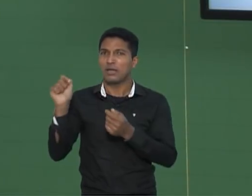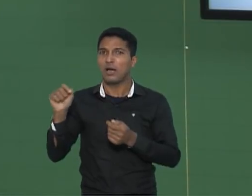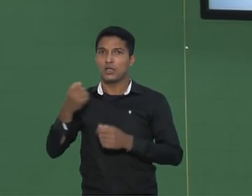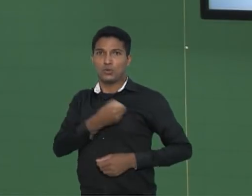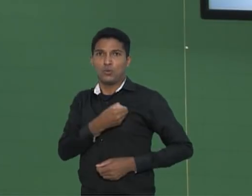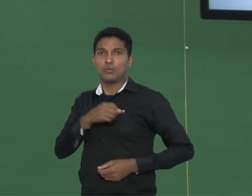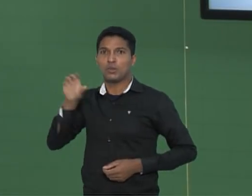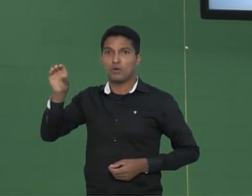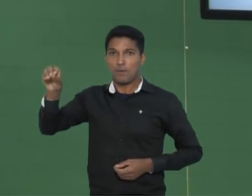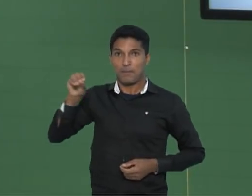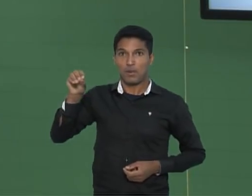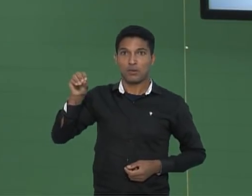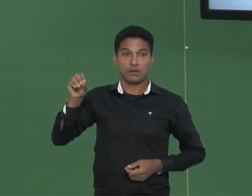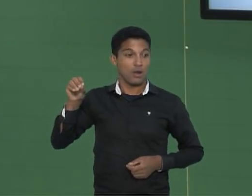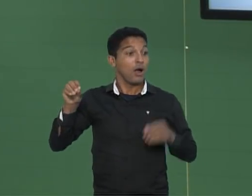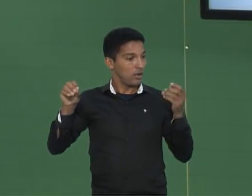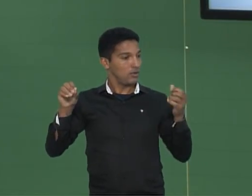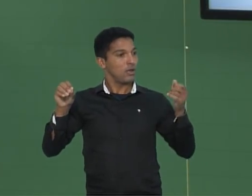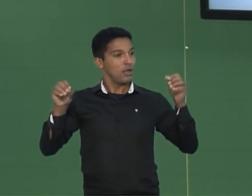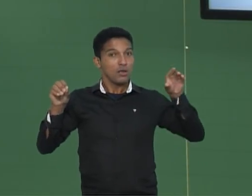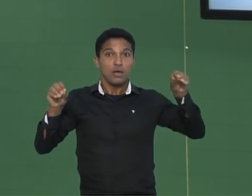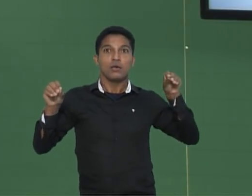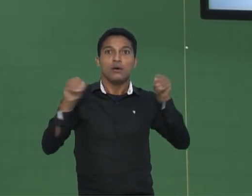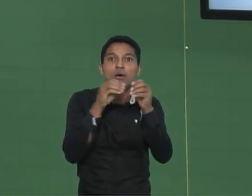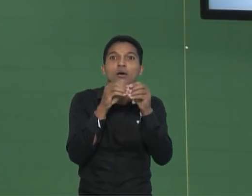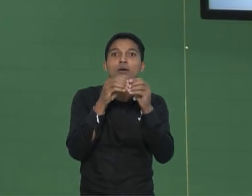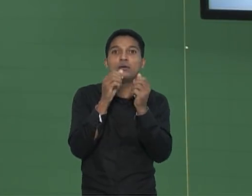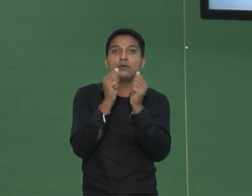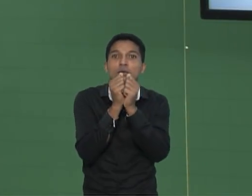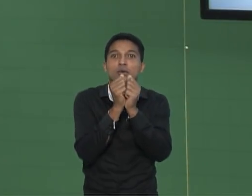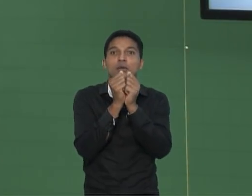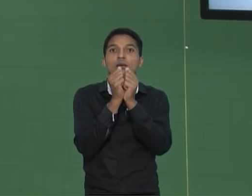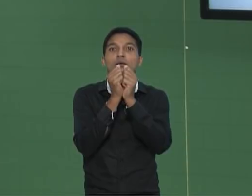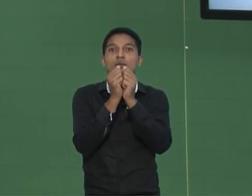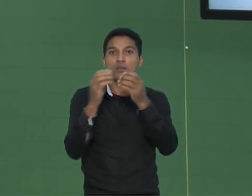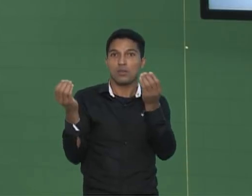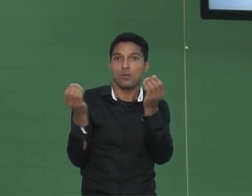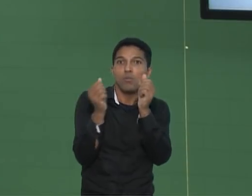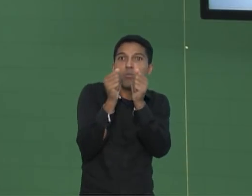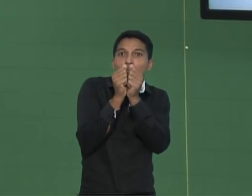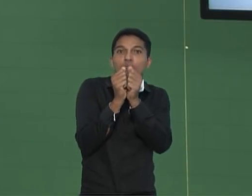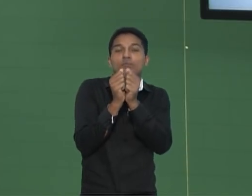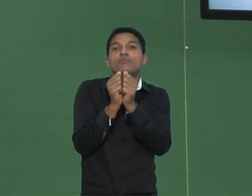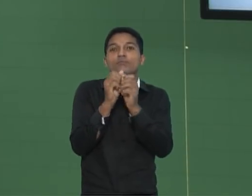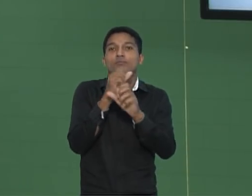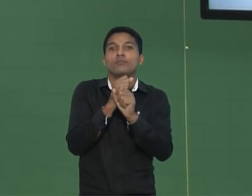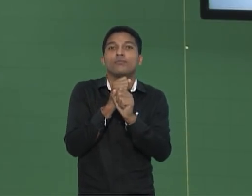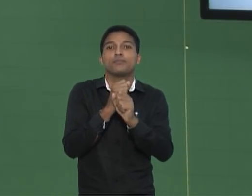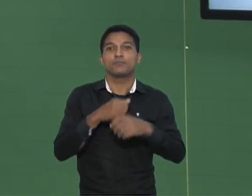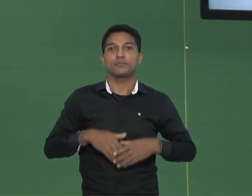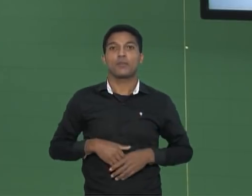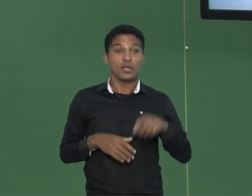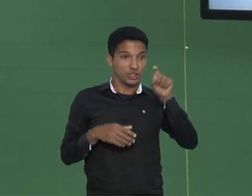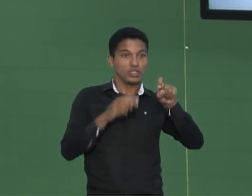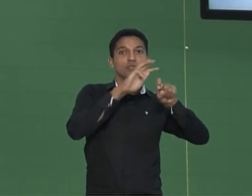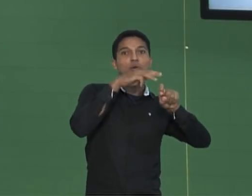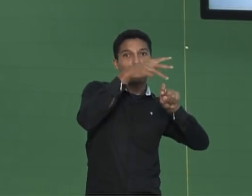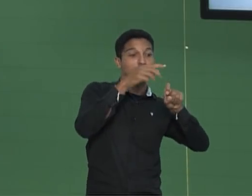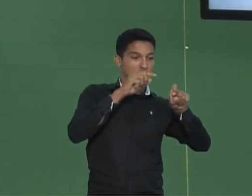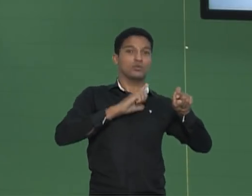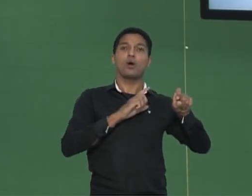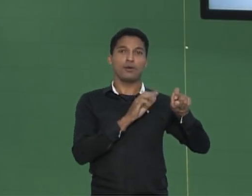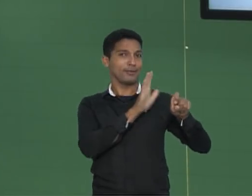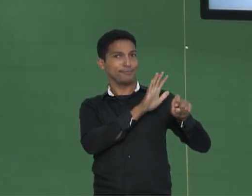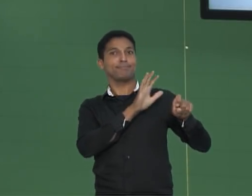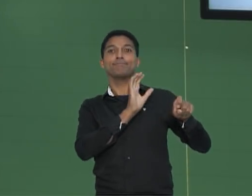juntá-los, tá? Então aqui, x ao cubo, só tenho aqui, ó. Então eu vou repetir eles. Agora, presta atenção aqui, ó. X